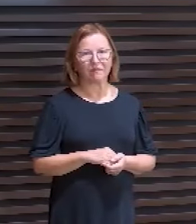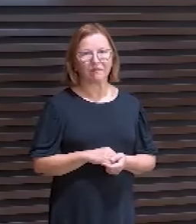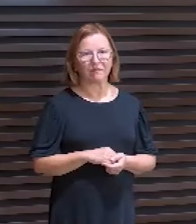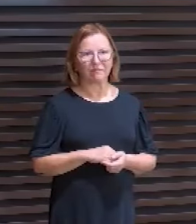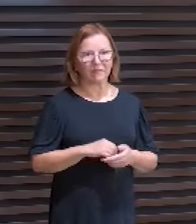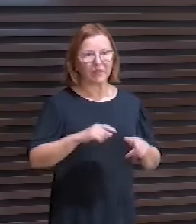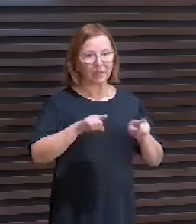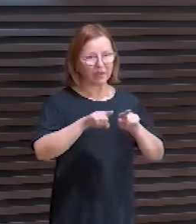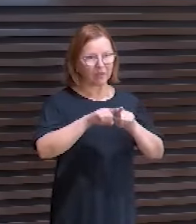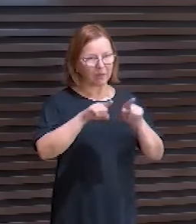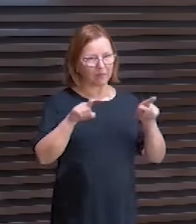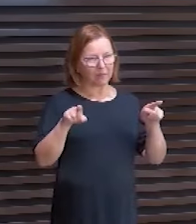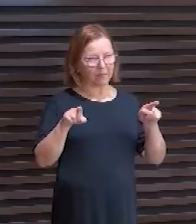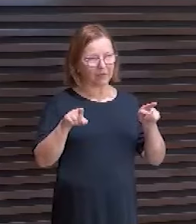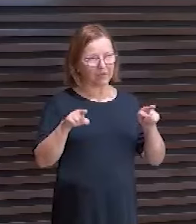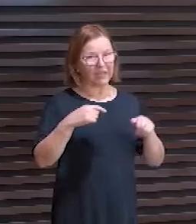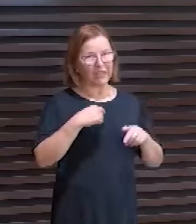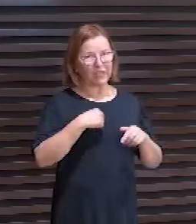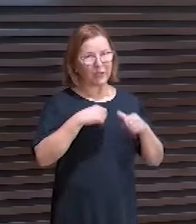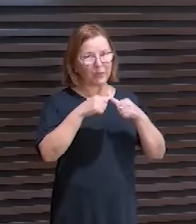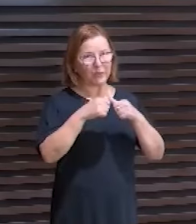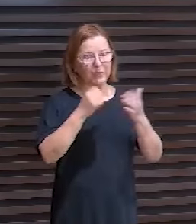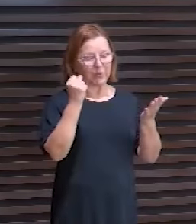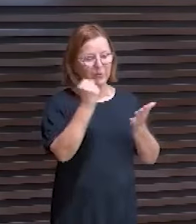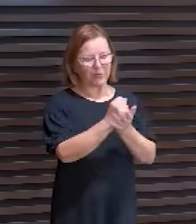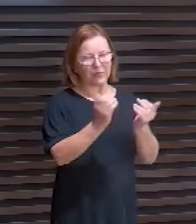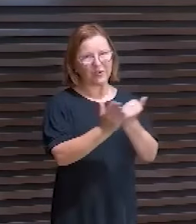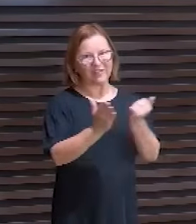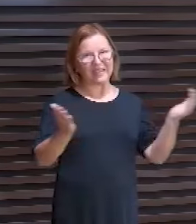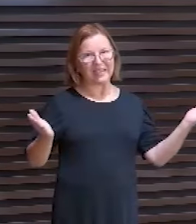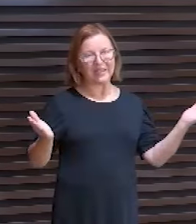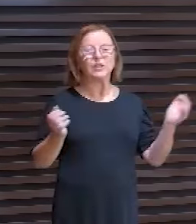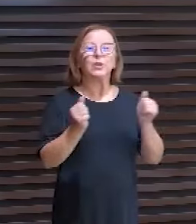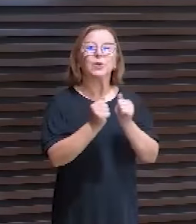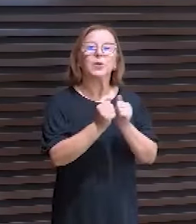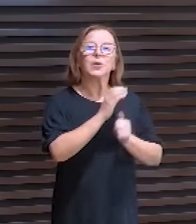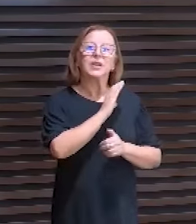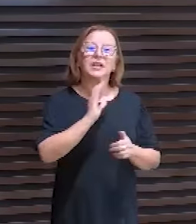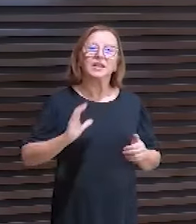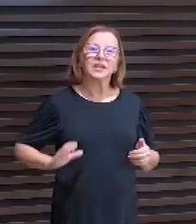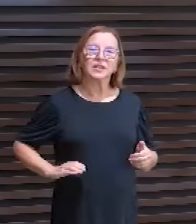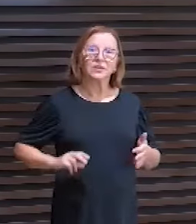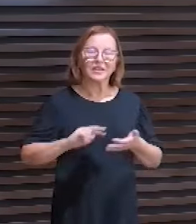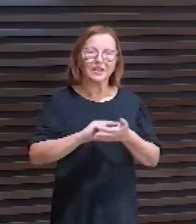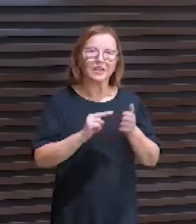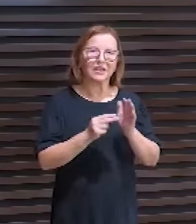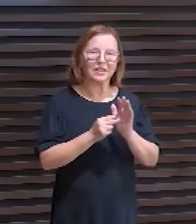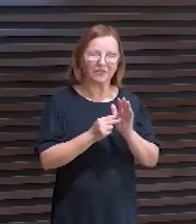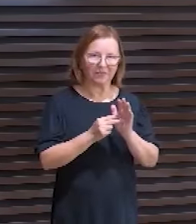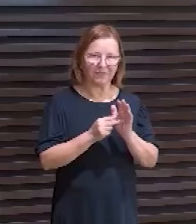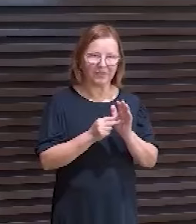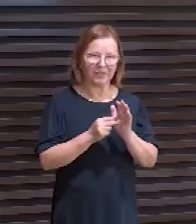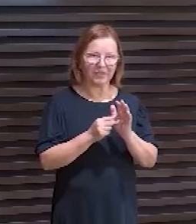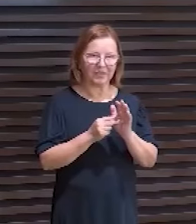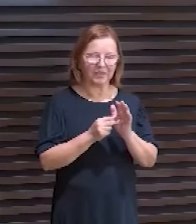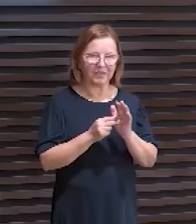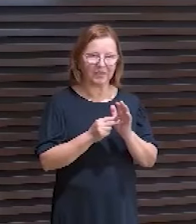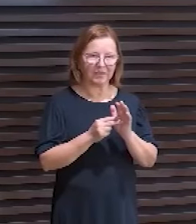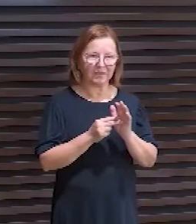mas eu estou crucificado com Cristo significa abrir mão de todos os seus